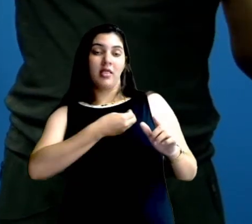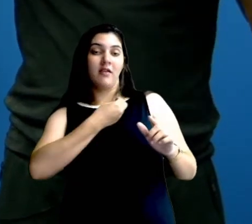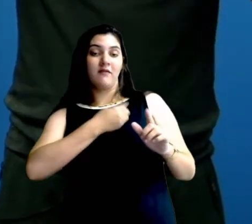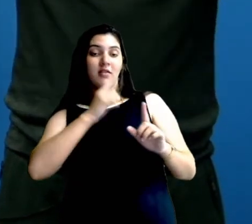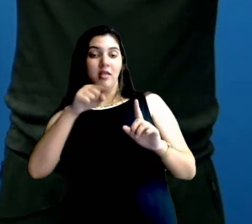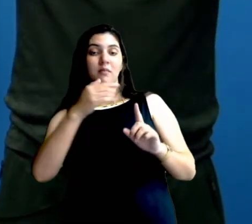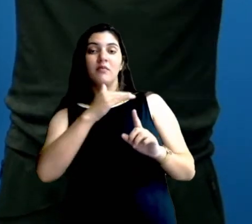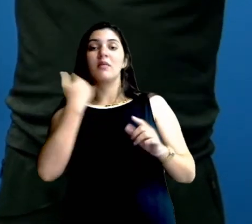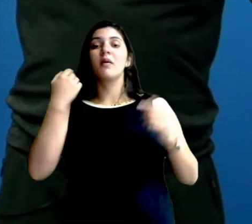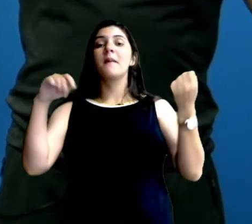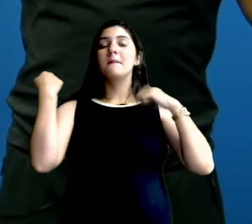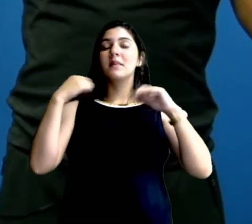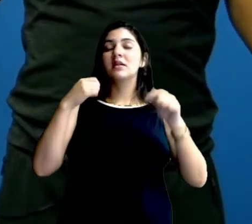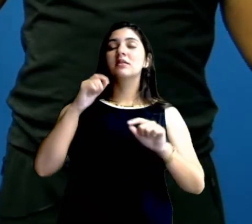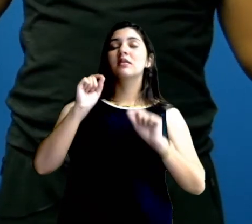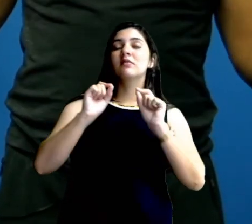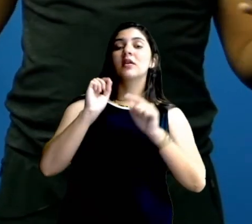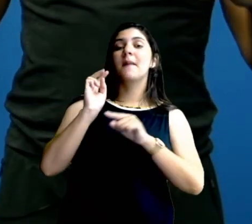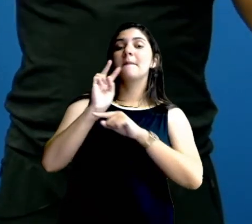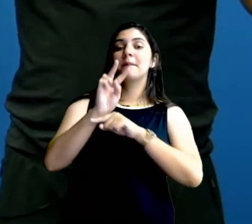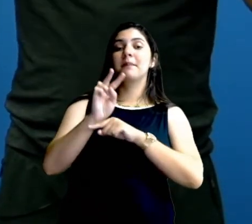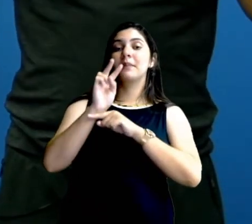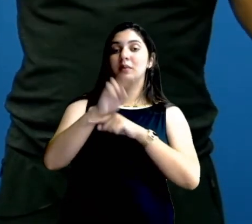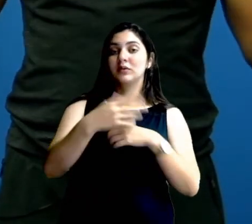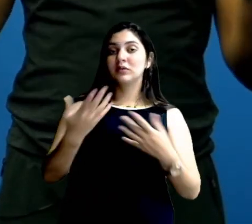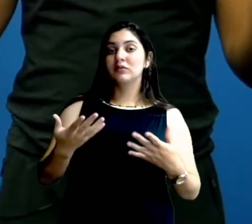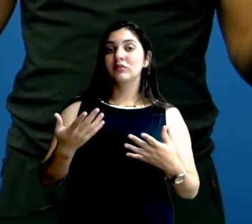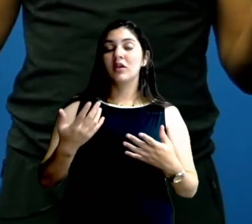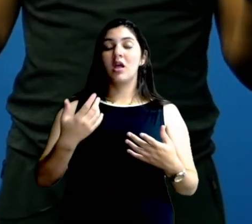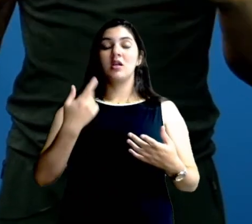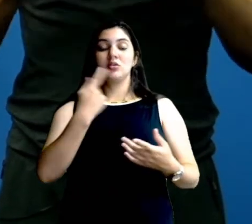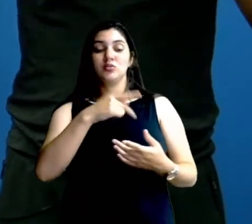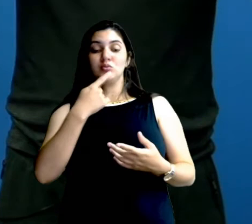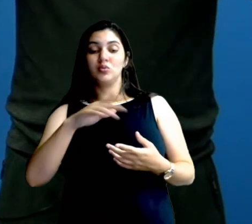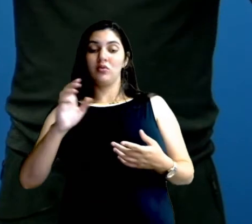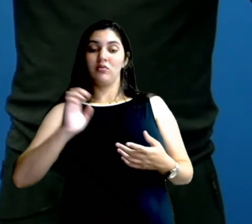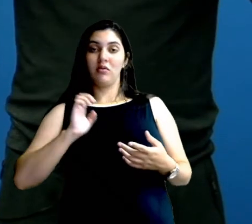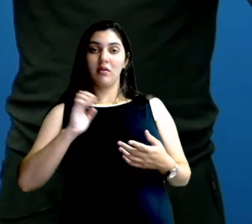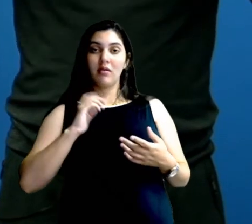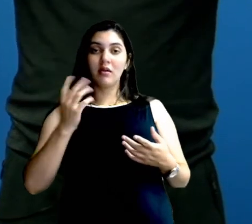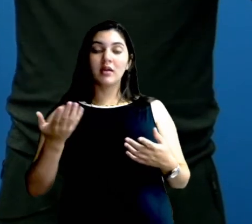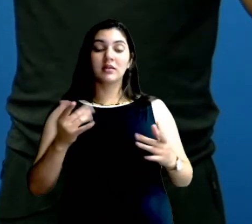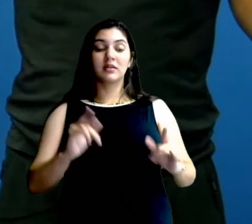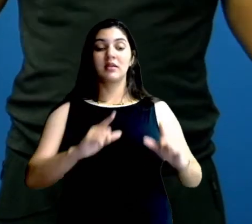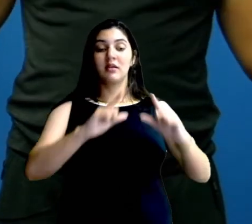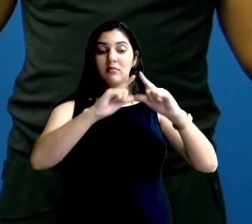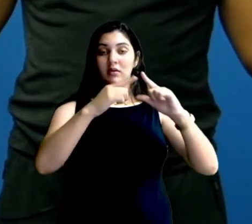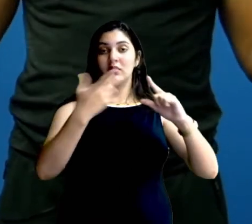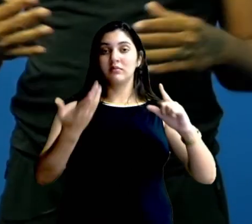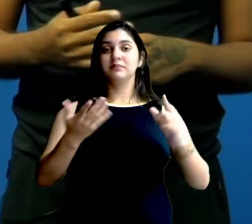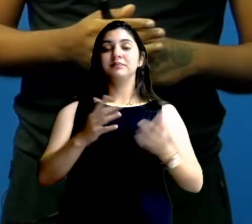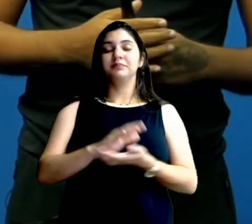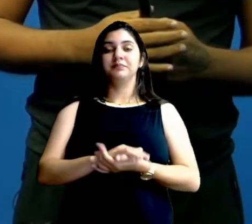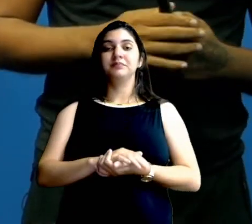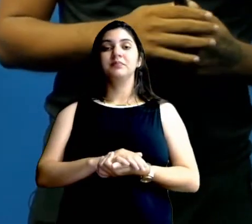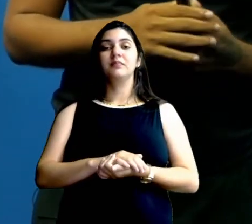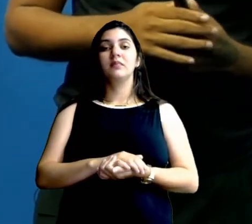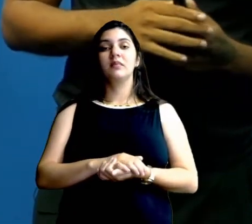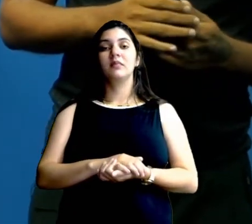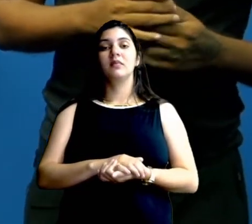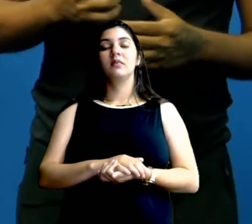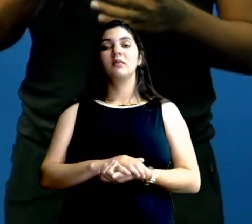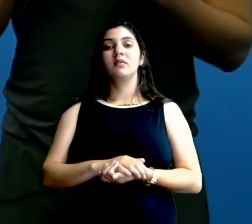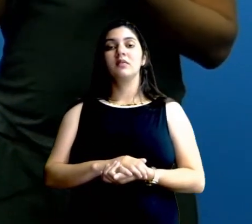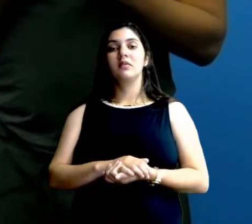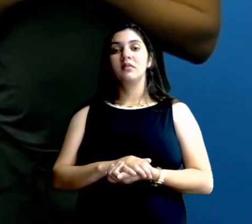e aí eles precisavam proteger a as suas riquezas coisa e tal e aspiramos elas se viram de tumbas tá